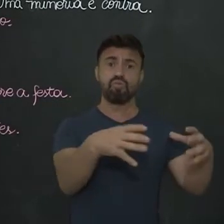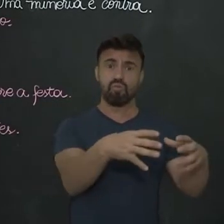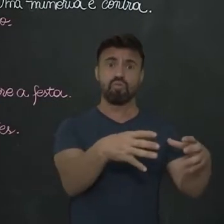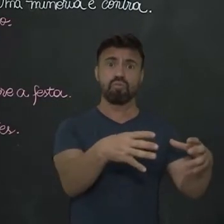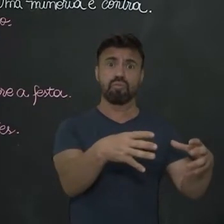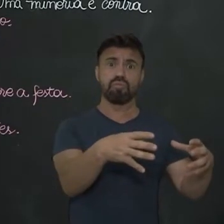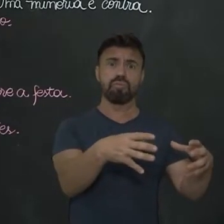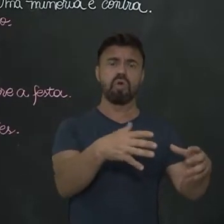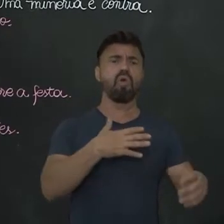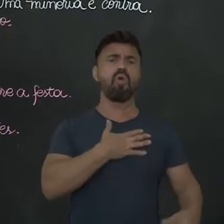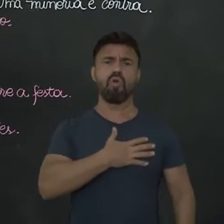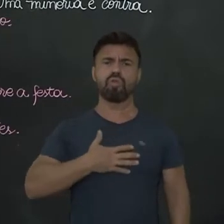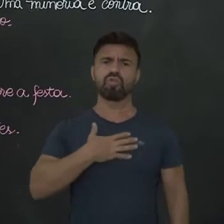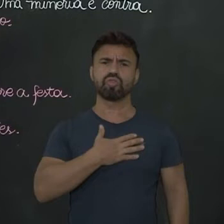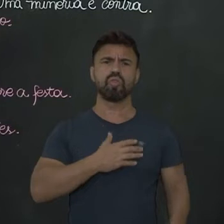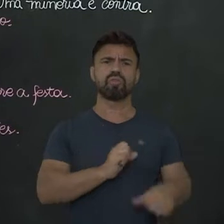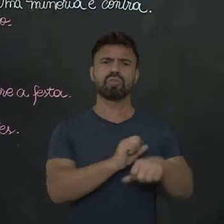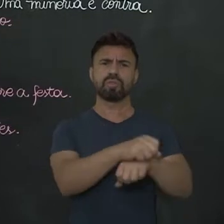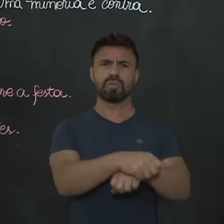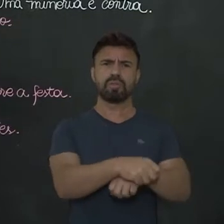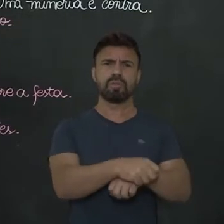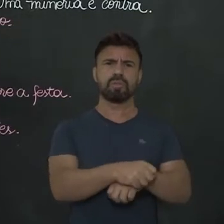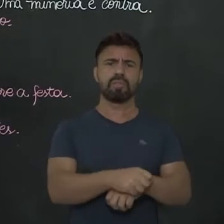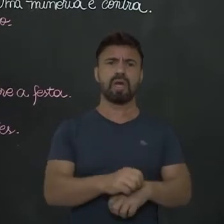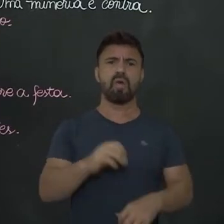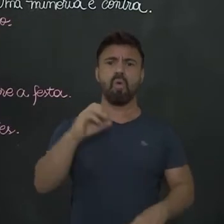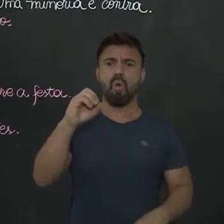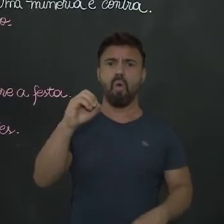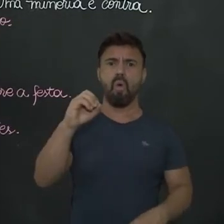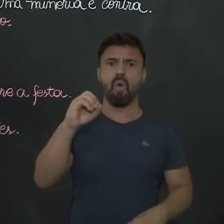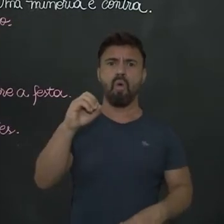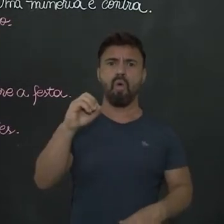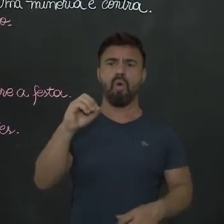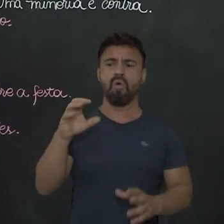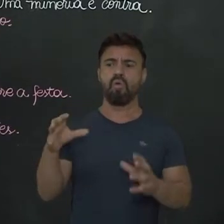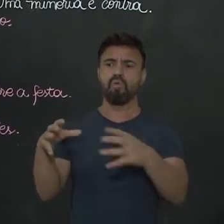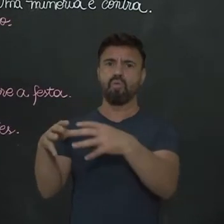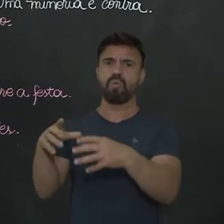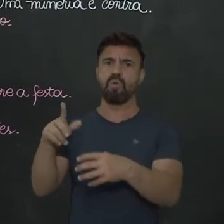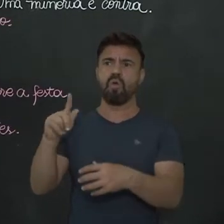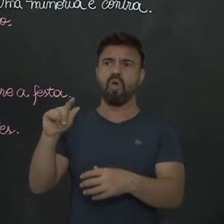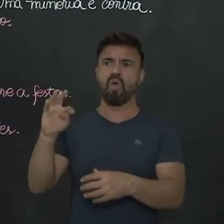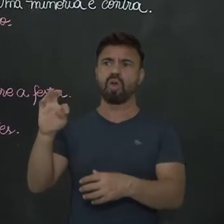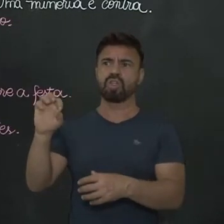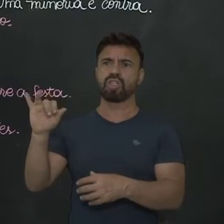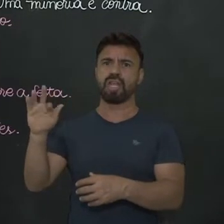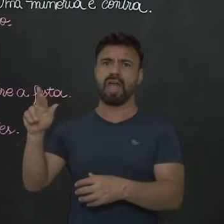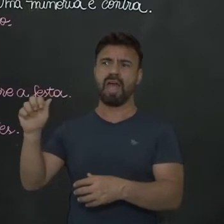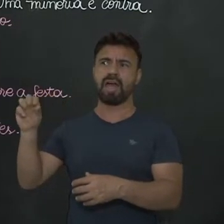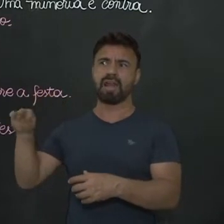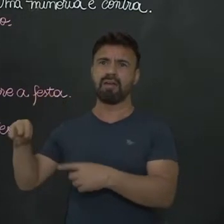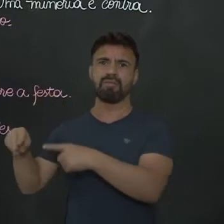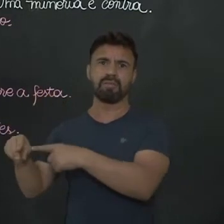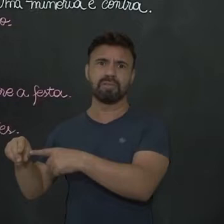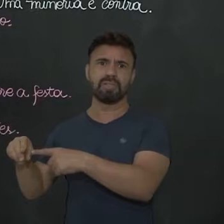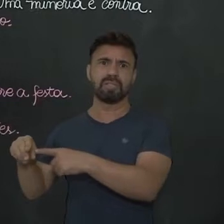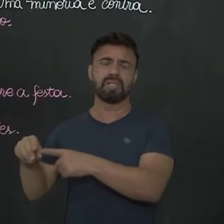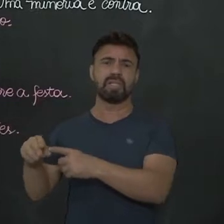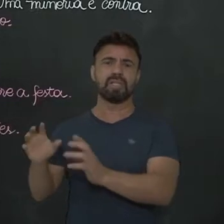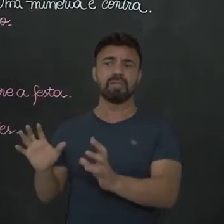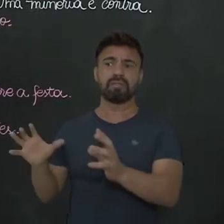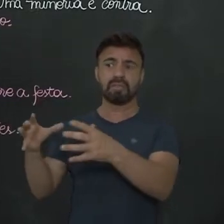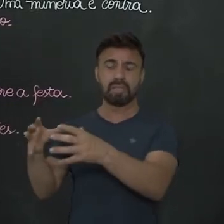grupo gostou do seminário, jamais o grupo gostaram. Então, construções com